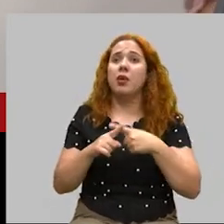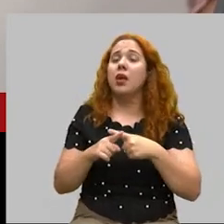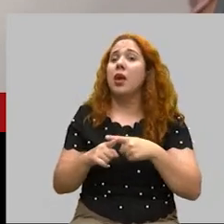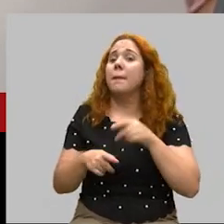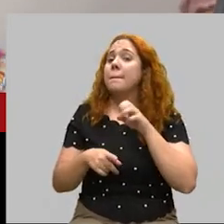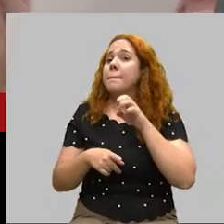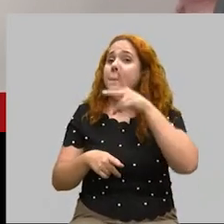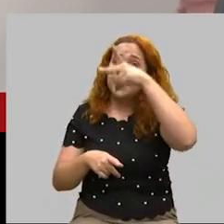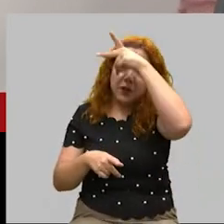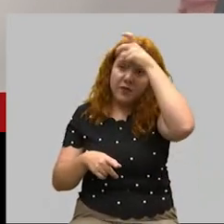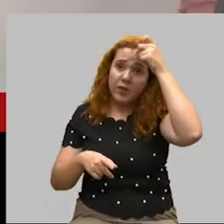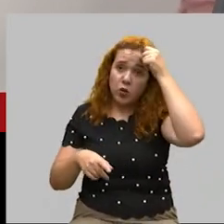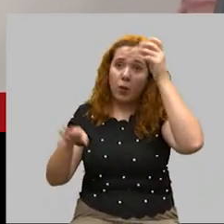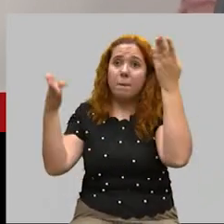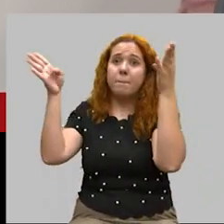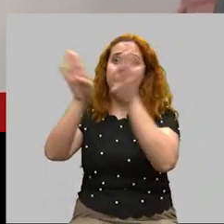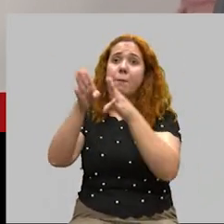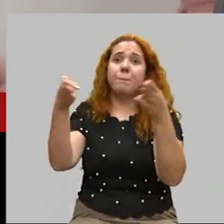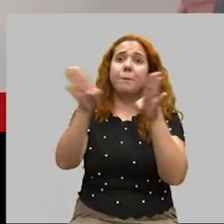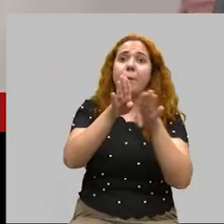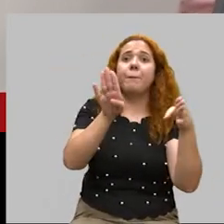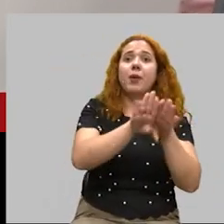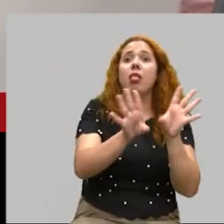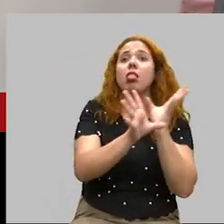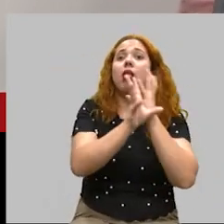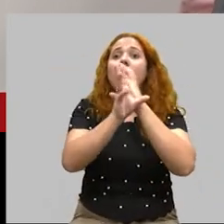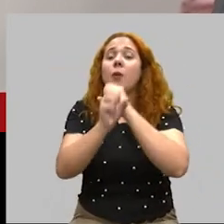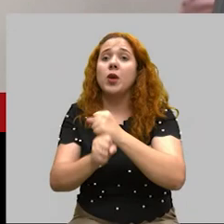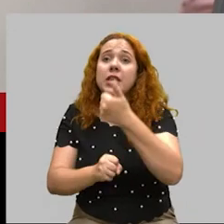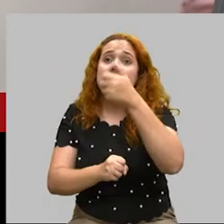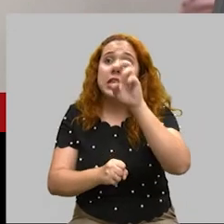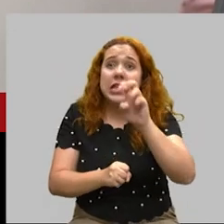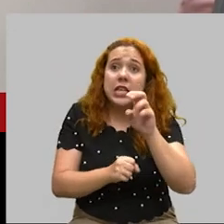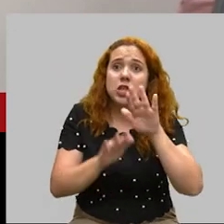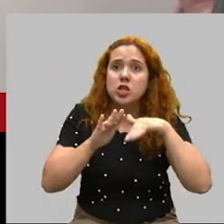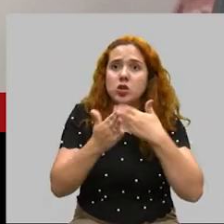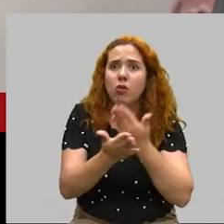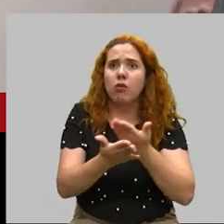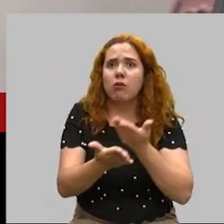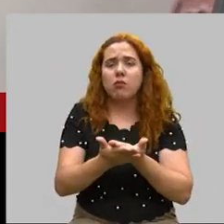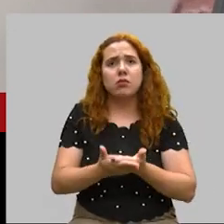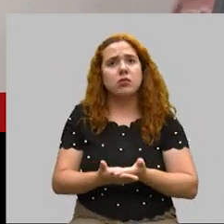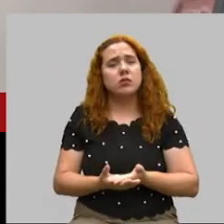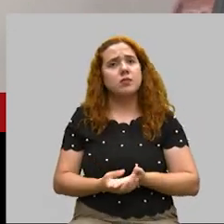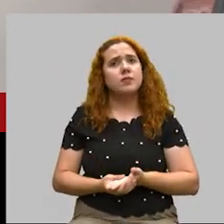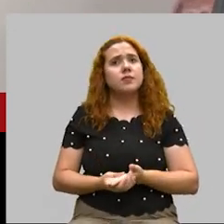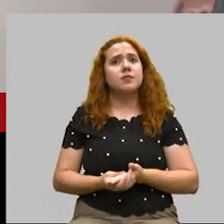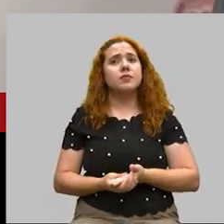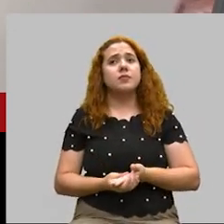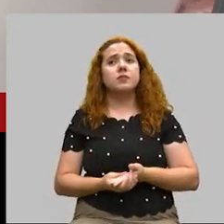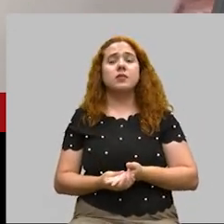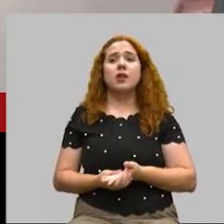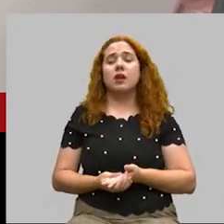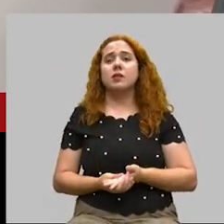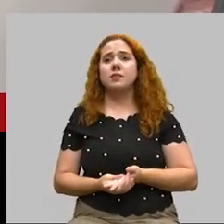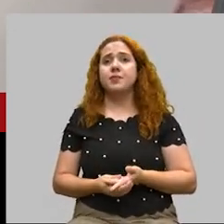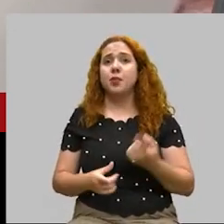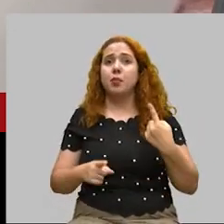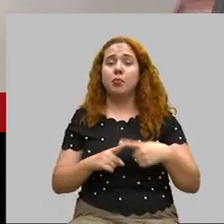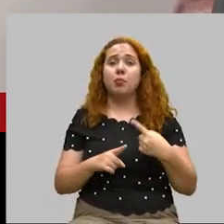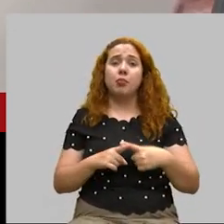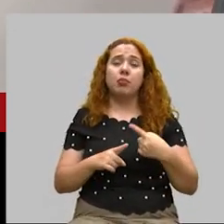campo e aí o líder de governo que é o vereador é uma audiência pública argumentou que por causa da questão das turmas